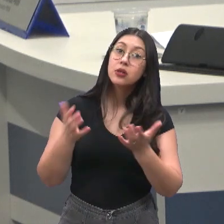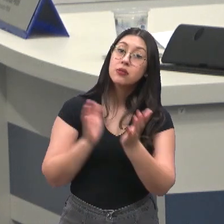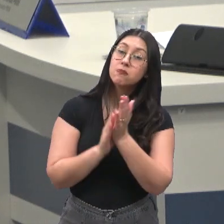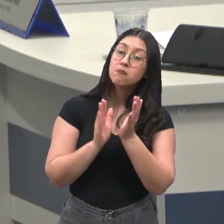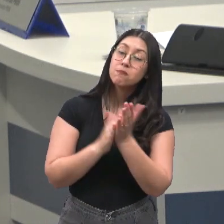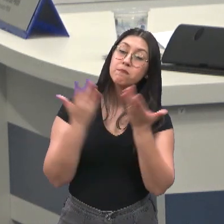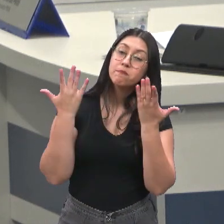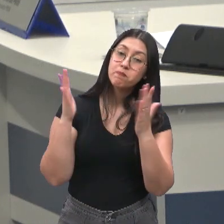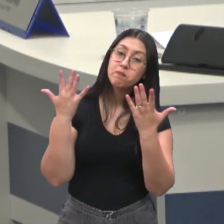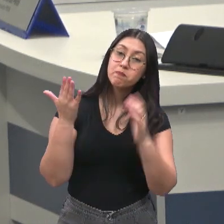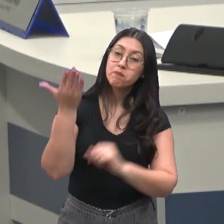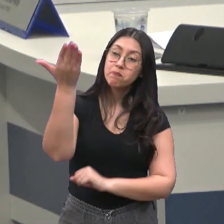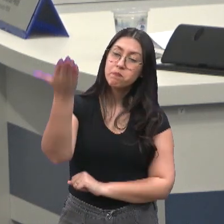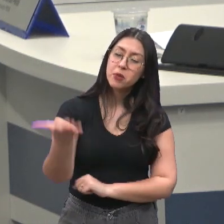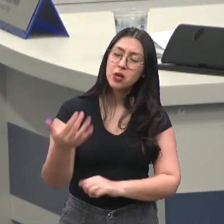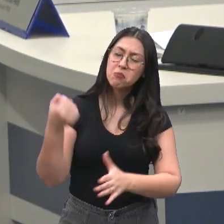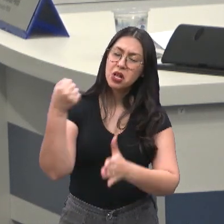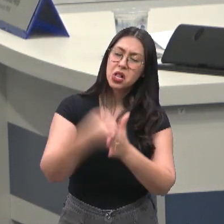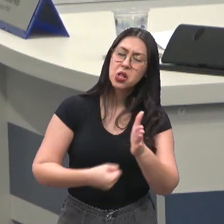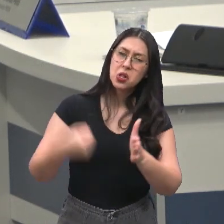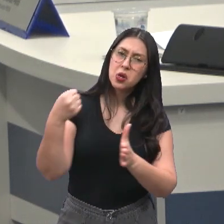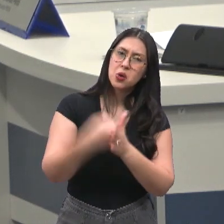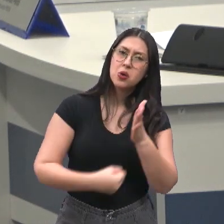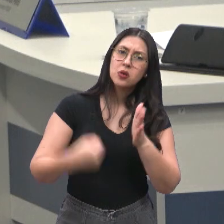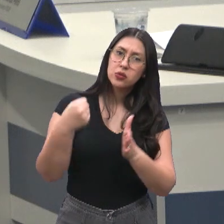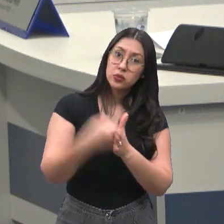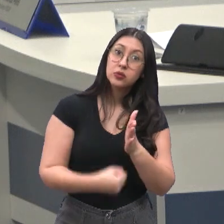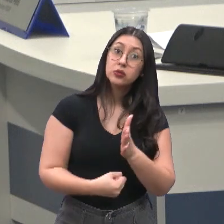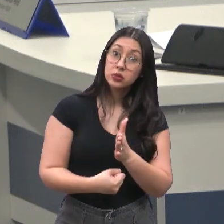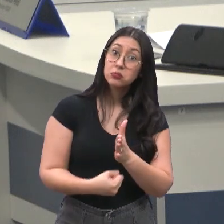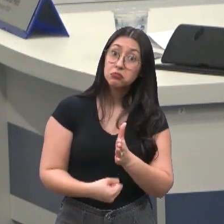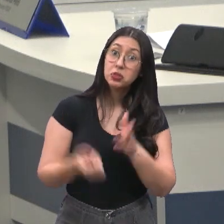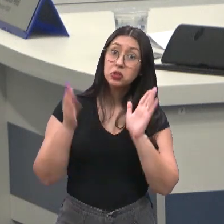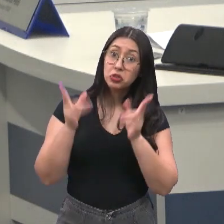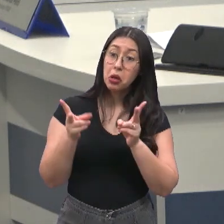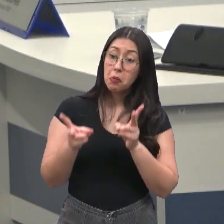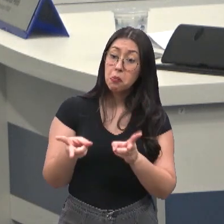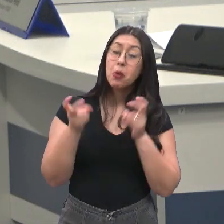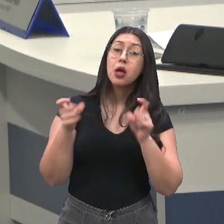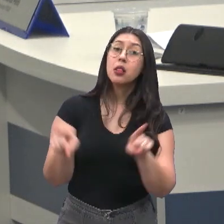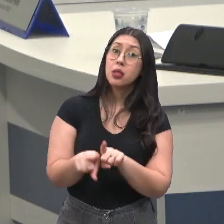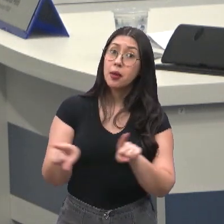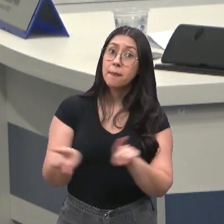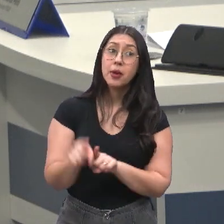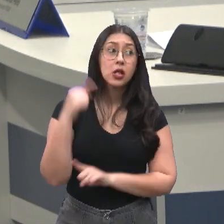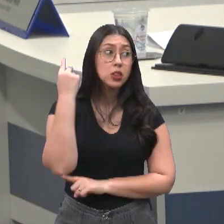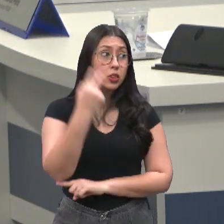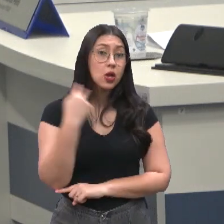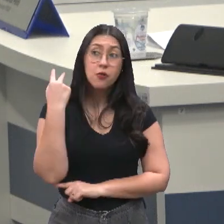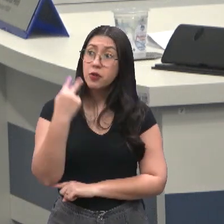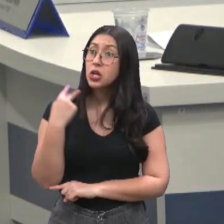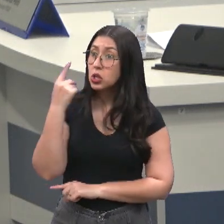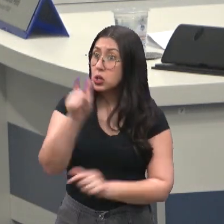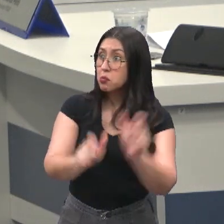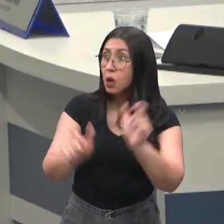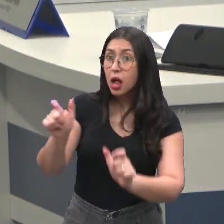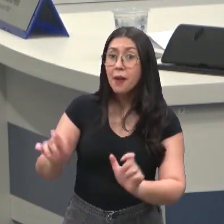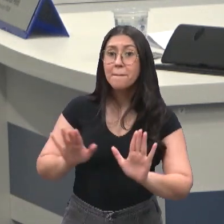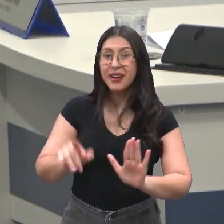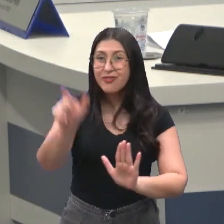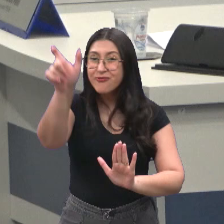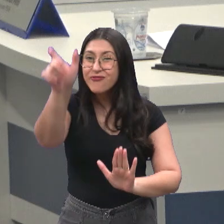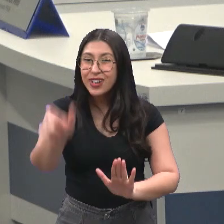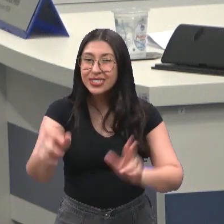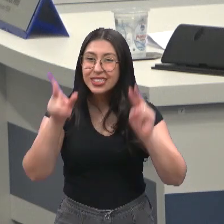parabenizá-lo por essa luta. Vi várias vezes entre os vereadores a preocupação que Vossa Excelência tem